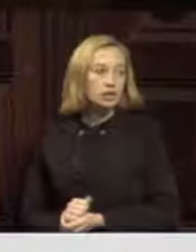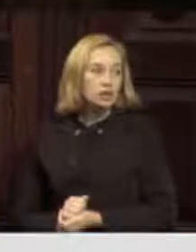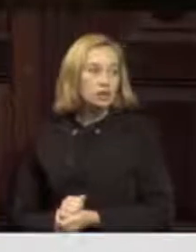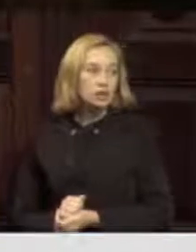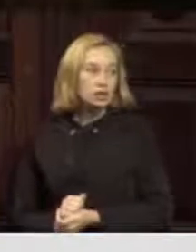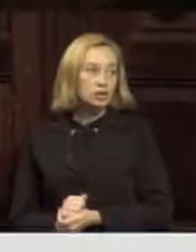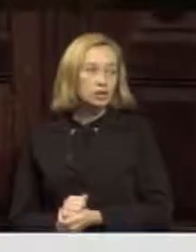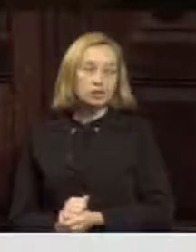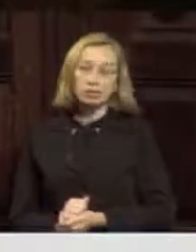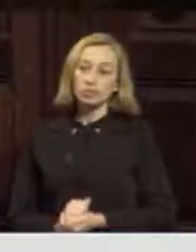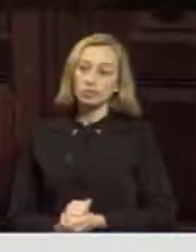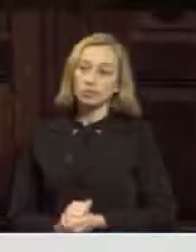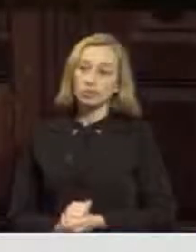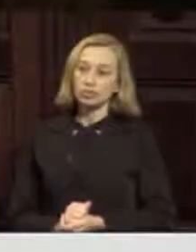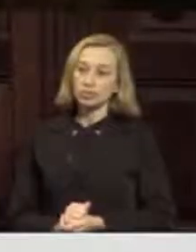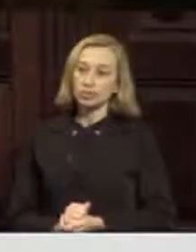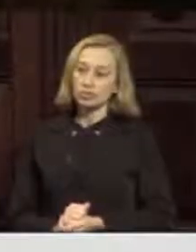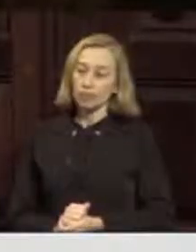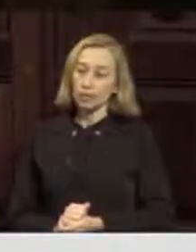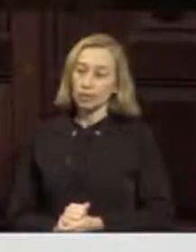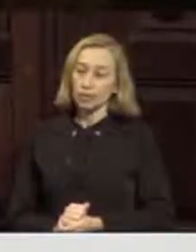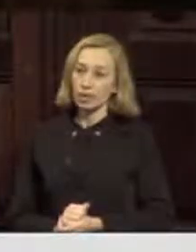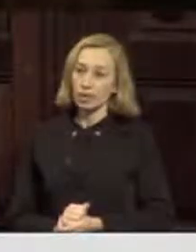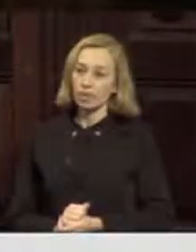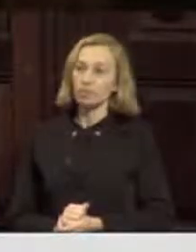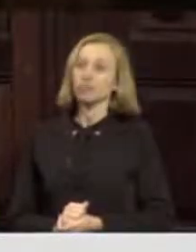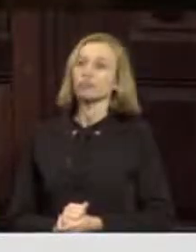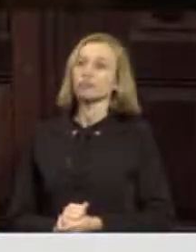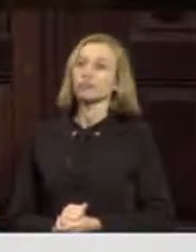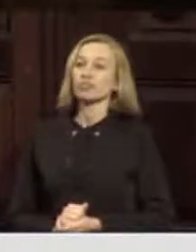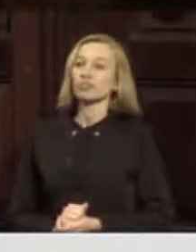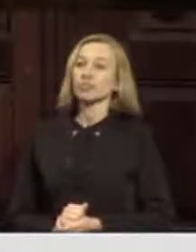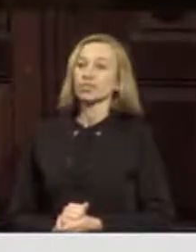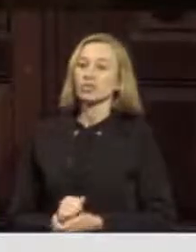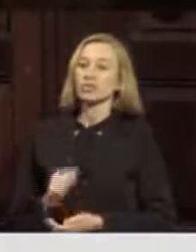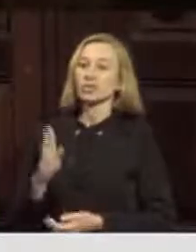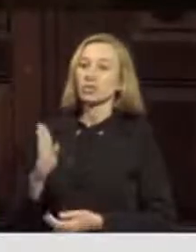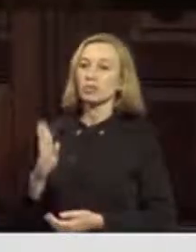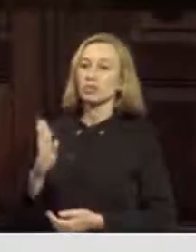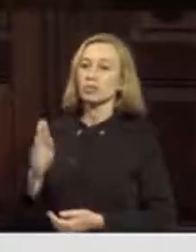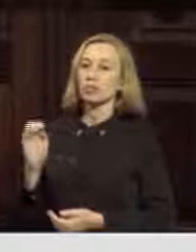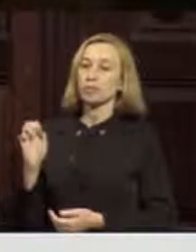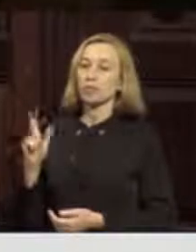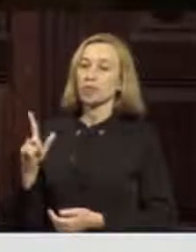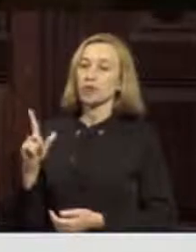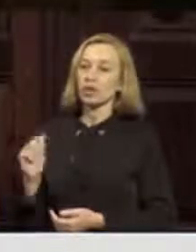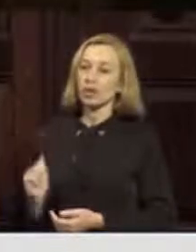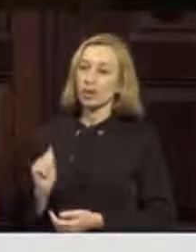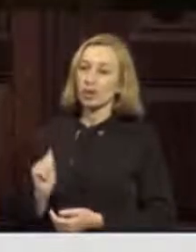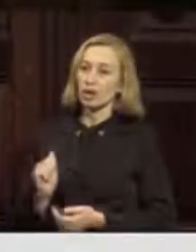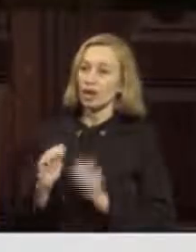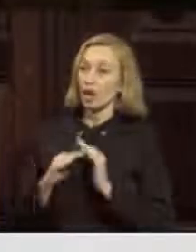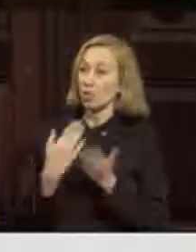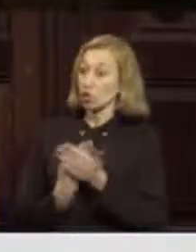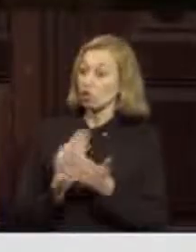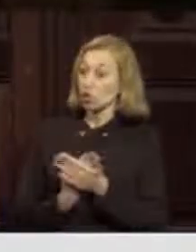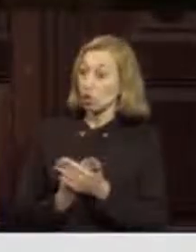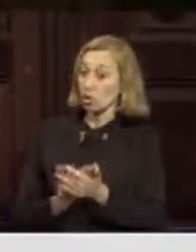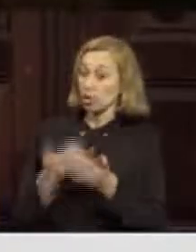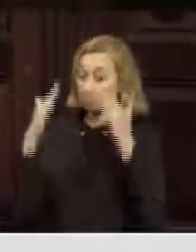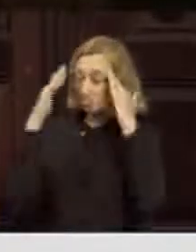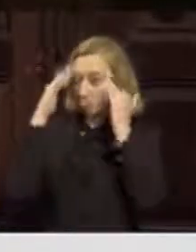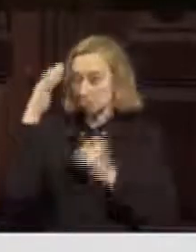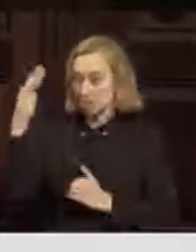responder à expectativa de quem lá se matricula. O IBELGA é uma escola que é um referencial com a